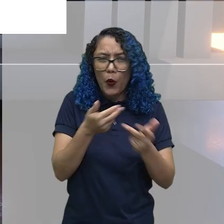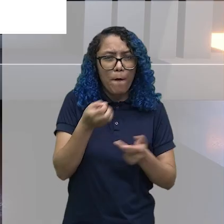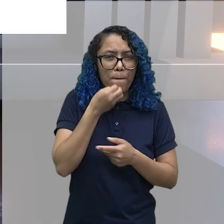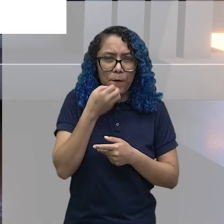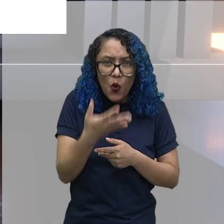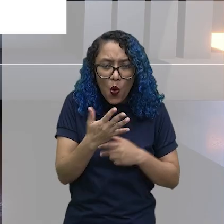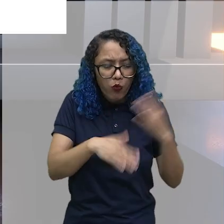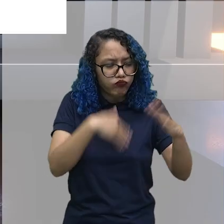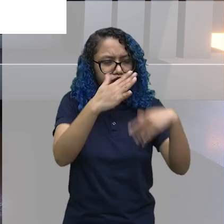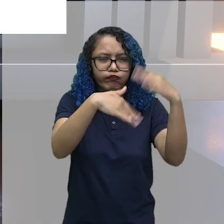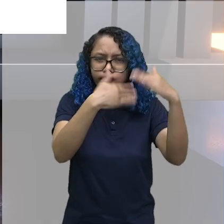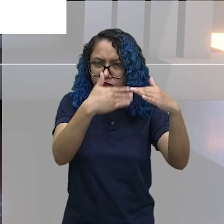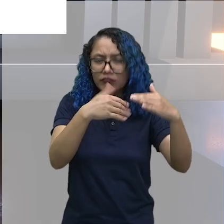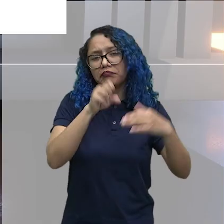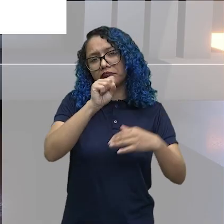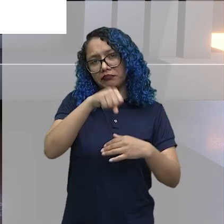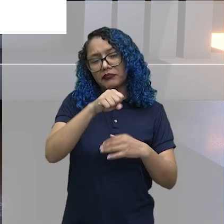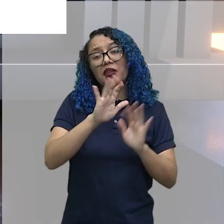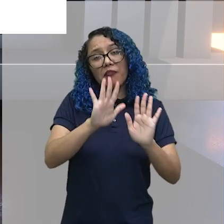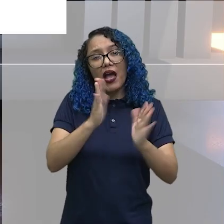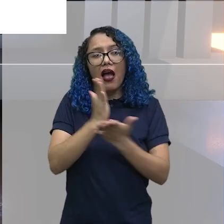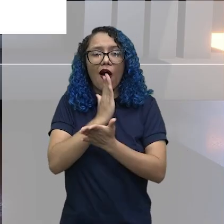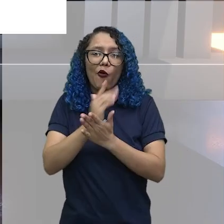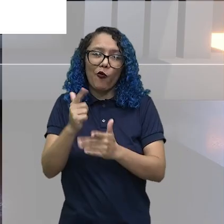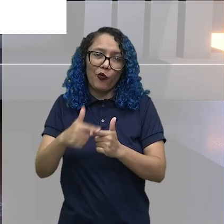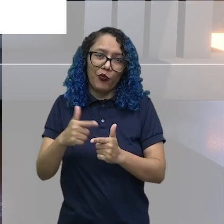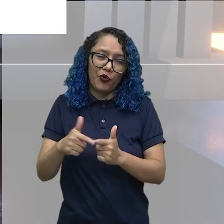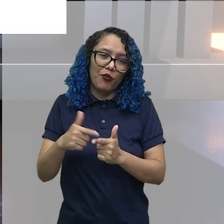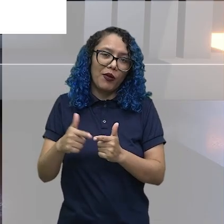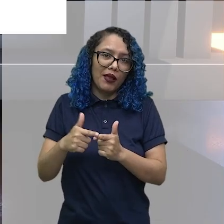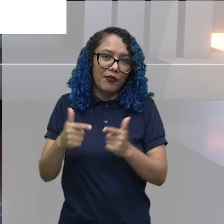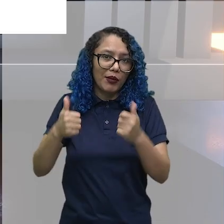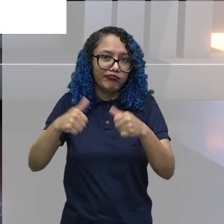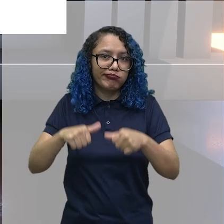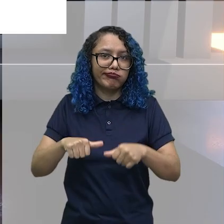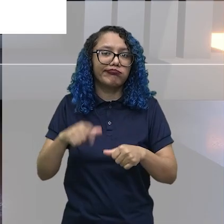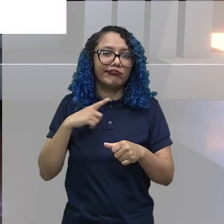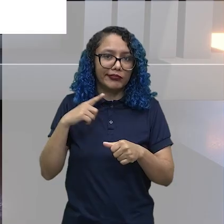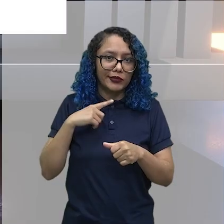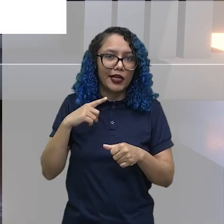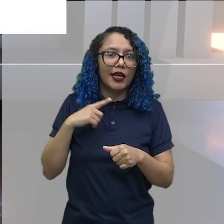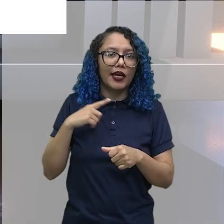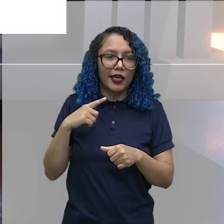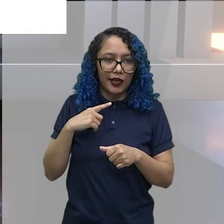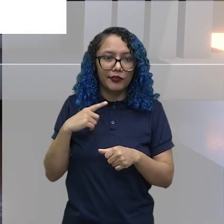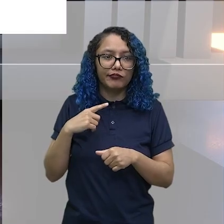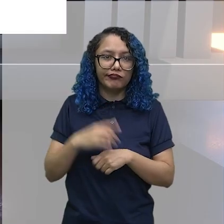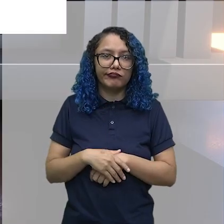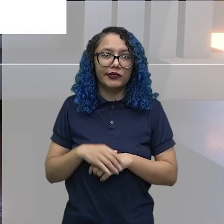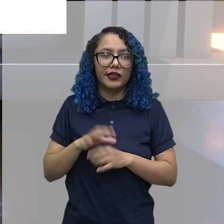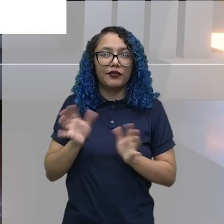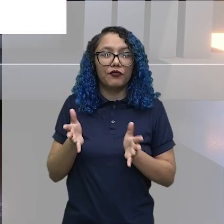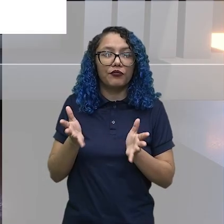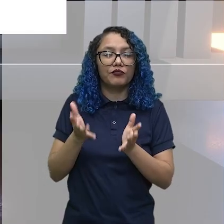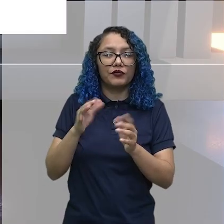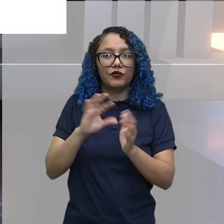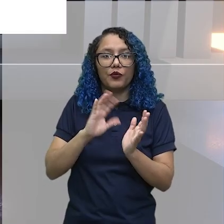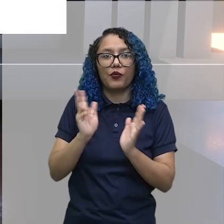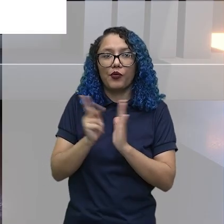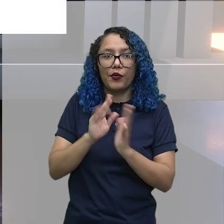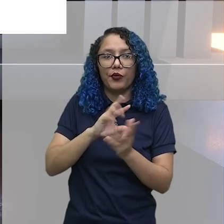né? Alguns problemas foram agravados pelo processo de globalização, como é o caso